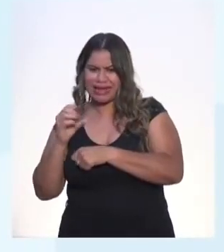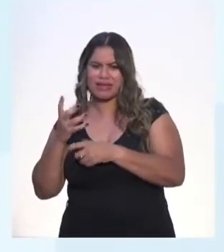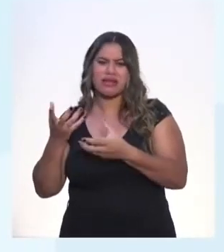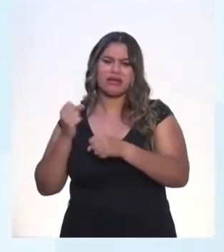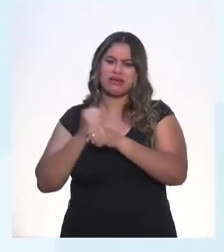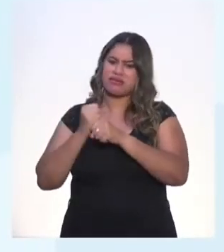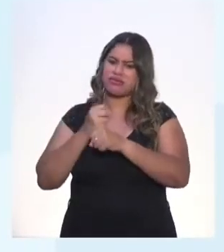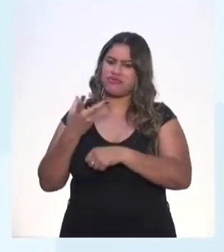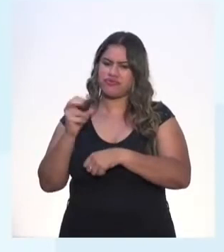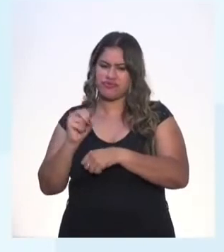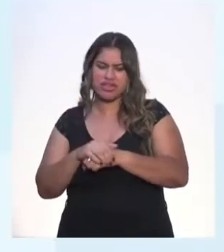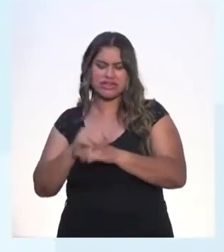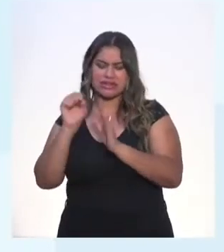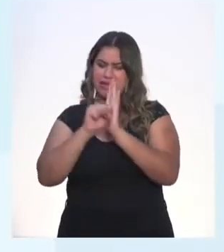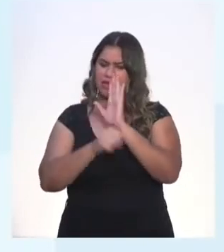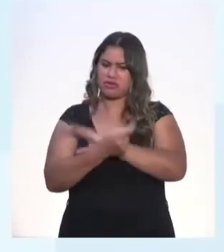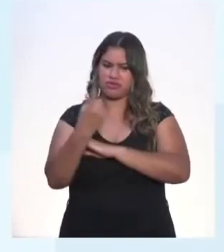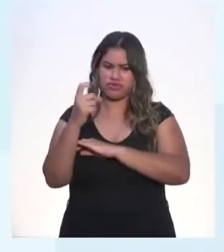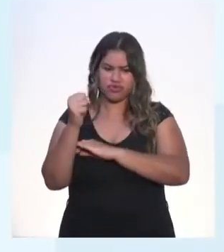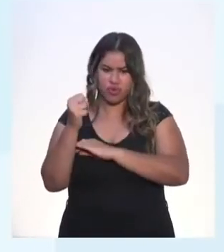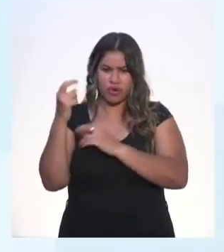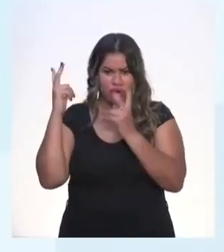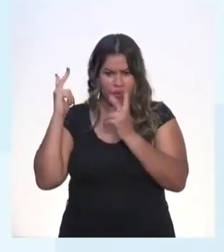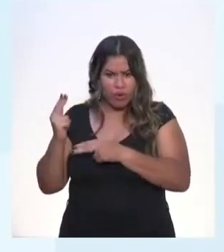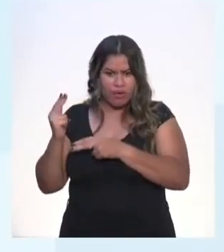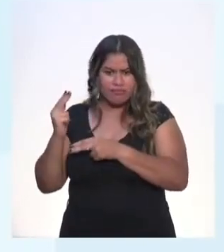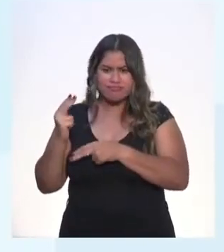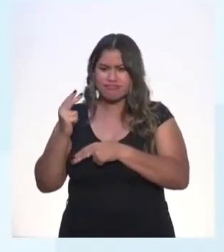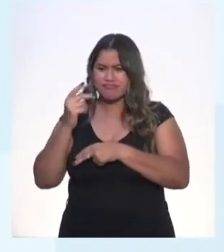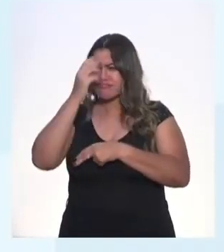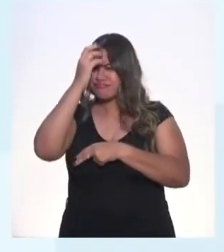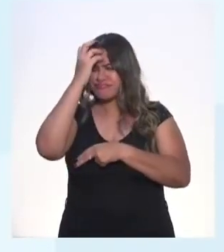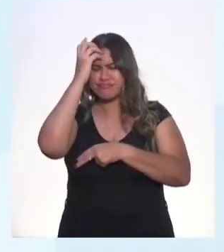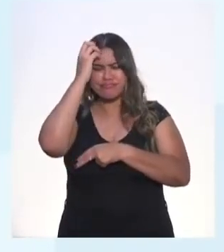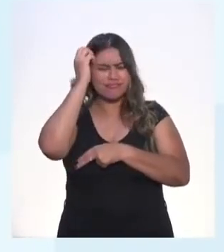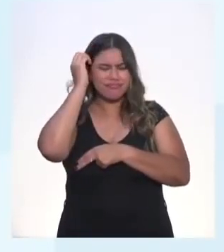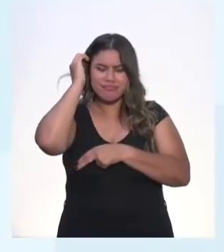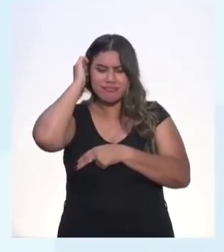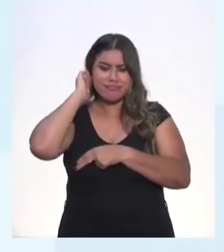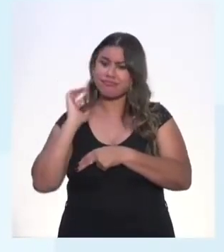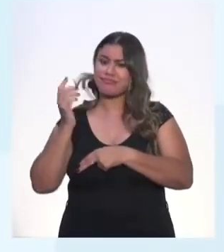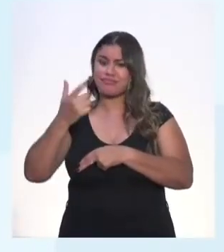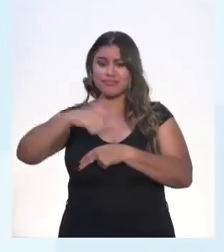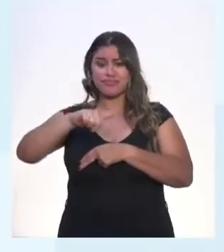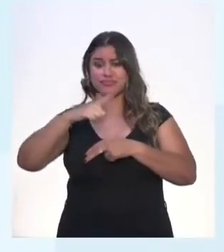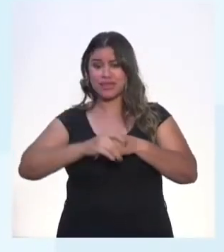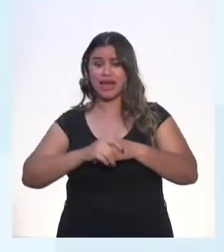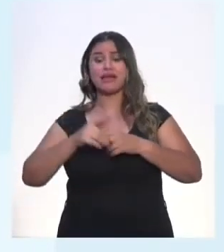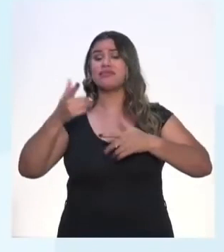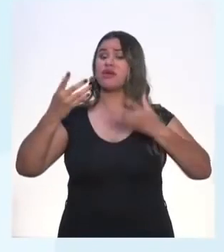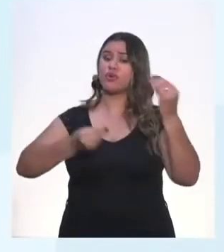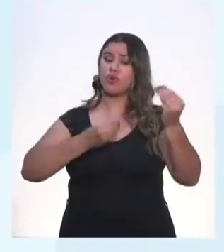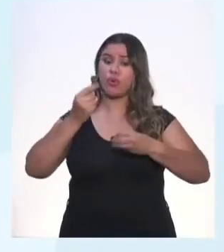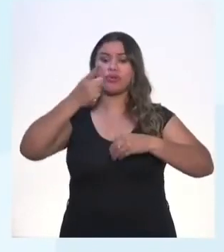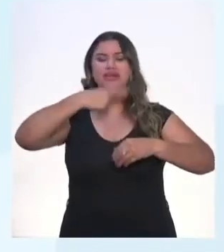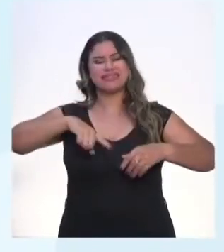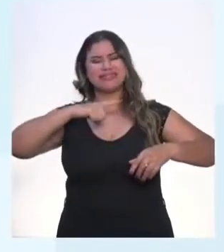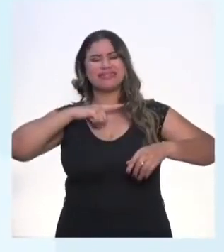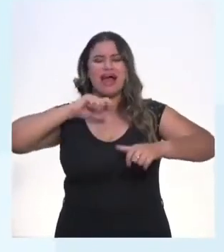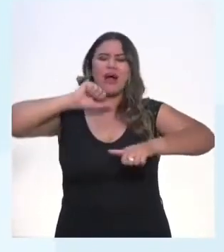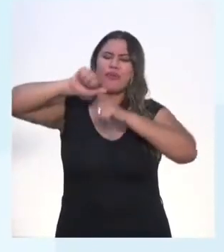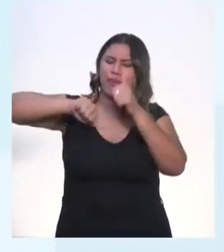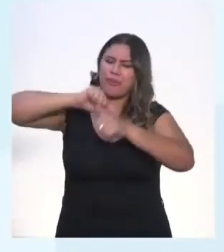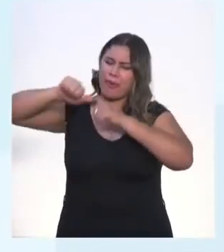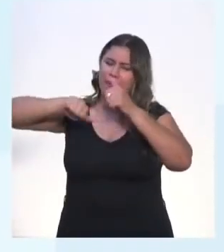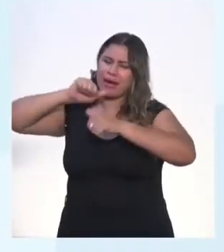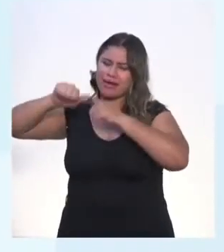ao século 18. É justamente isso. Nós vivemos em uma constante mudança, né? E justamente a gente vai criando